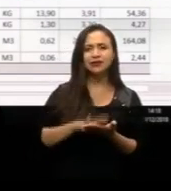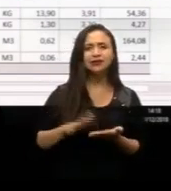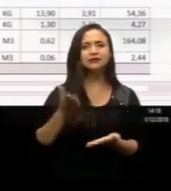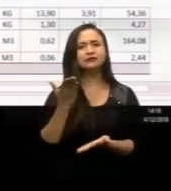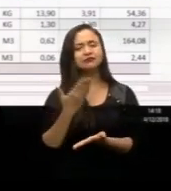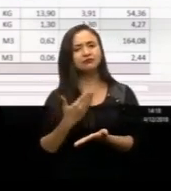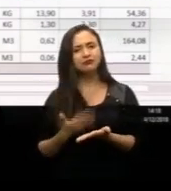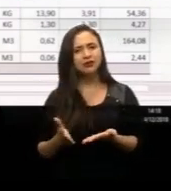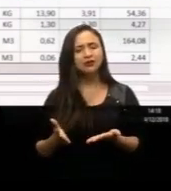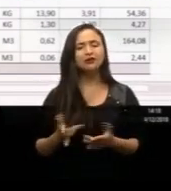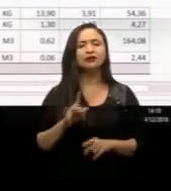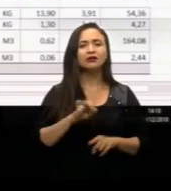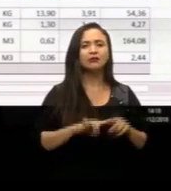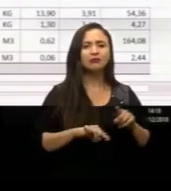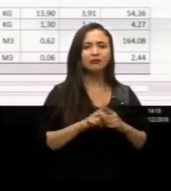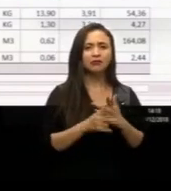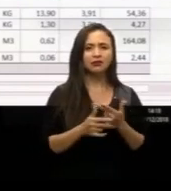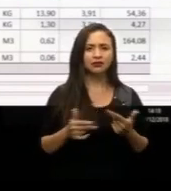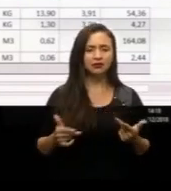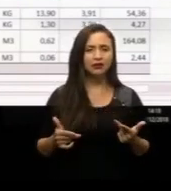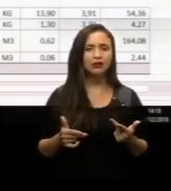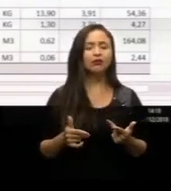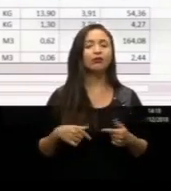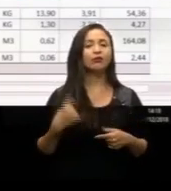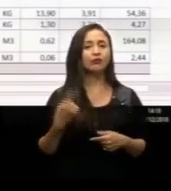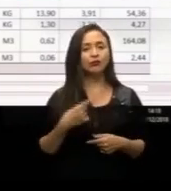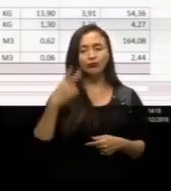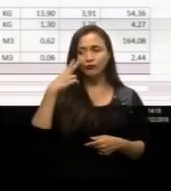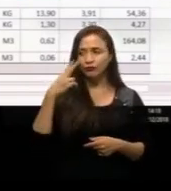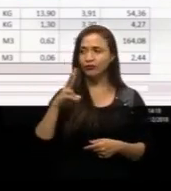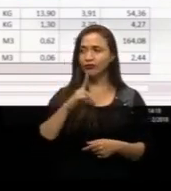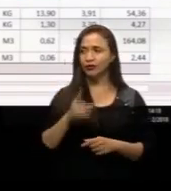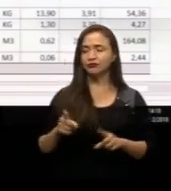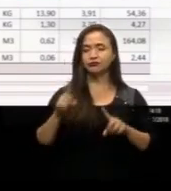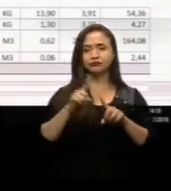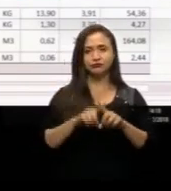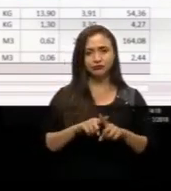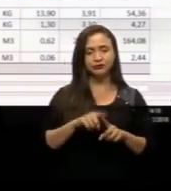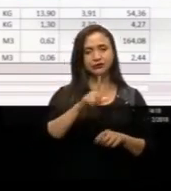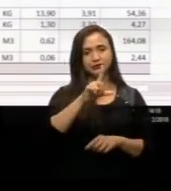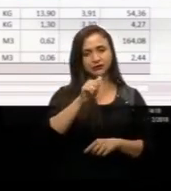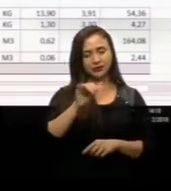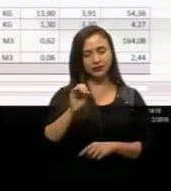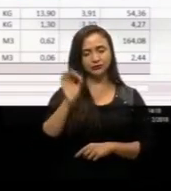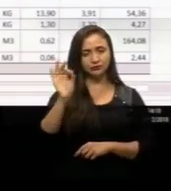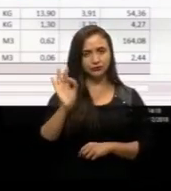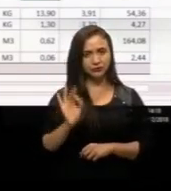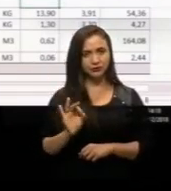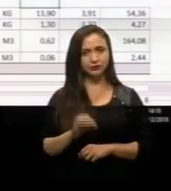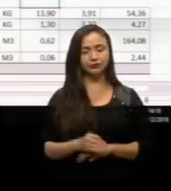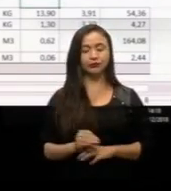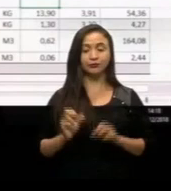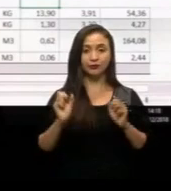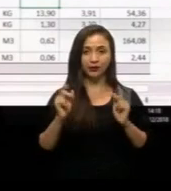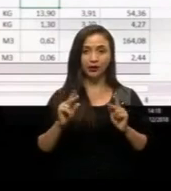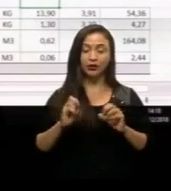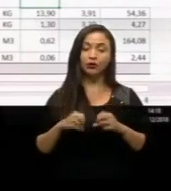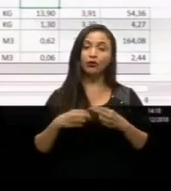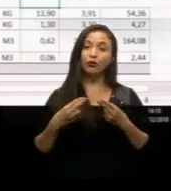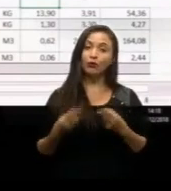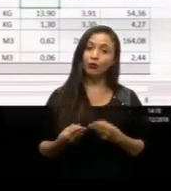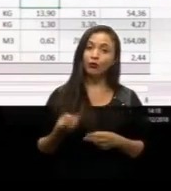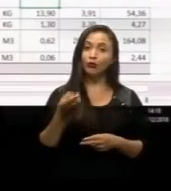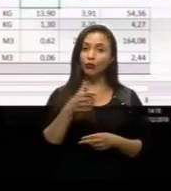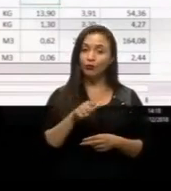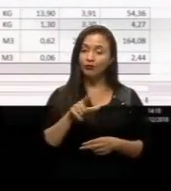perda de material. Então, a gente vem aqui e multiplica por 10%, ok? Ou um outro fator que